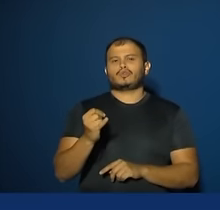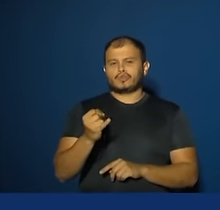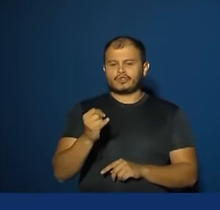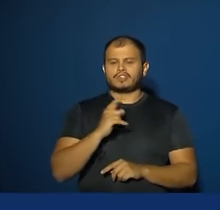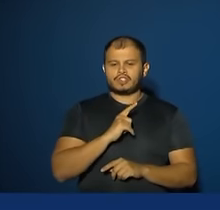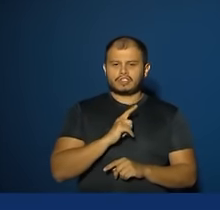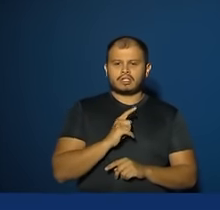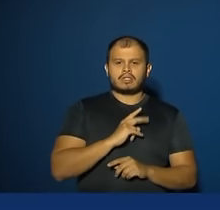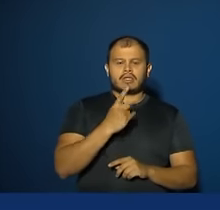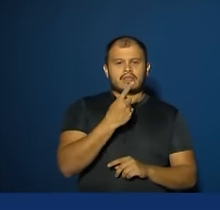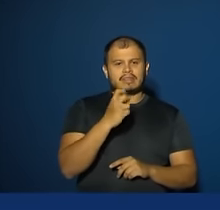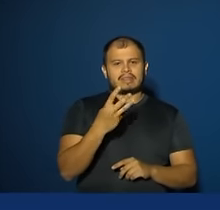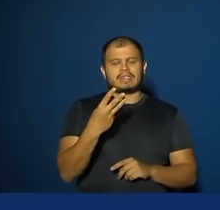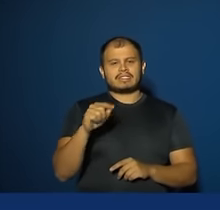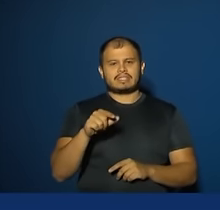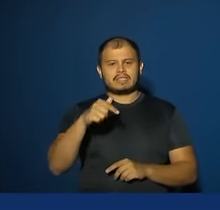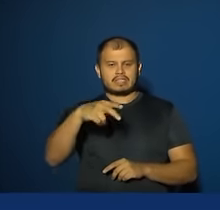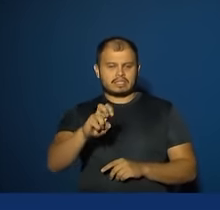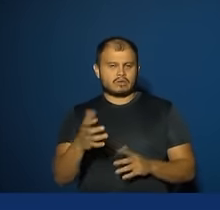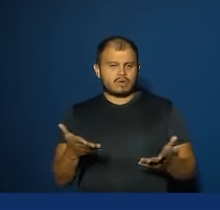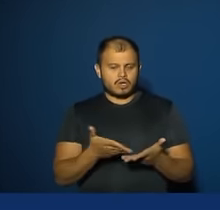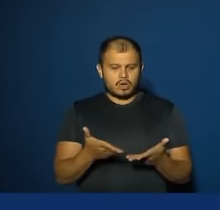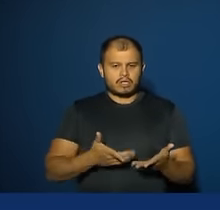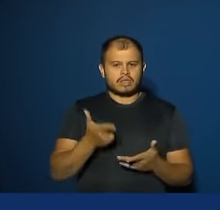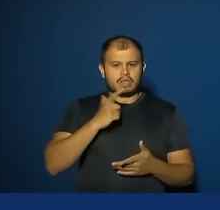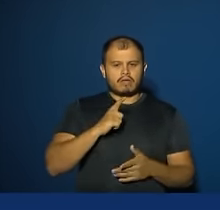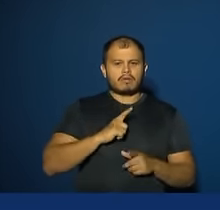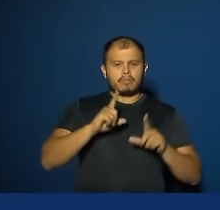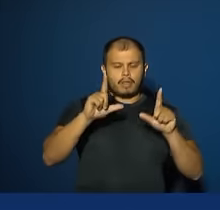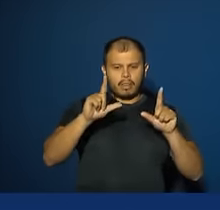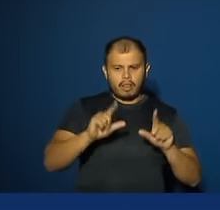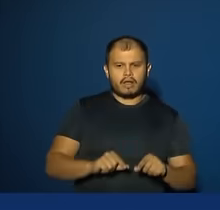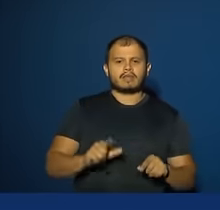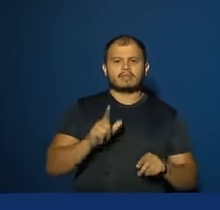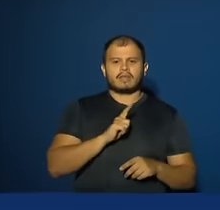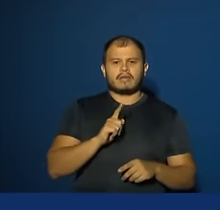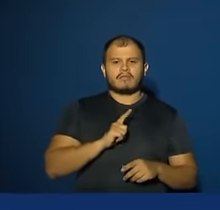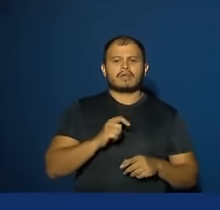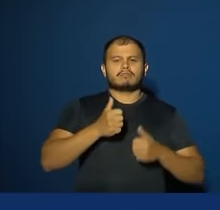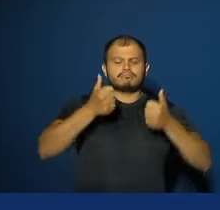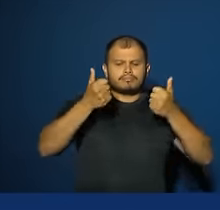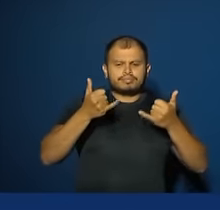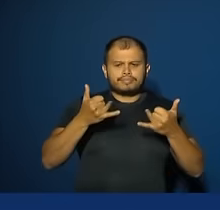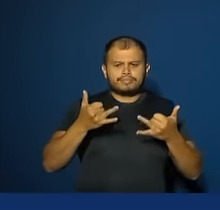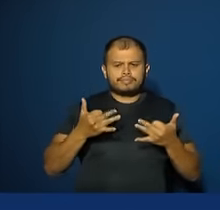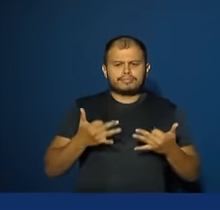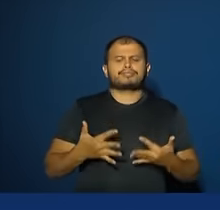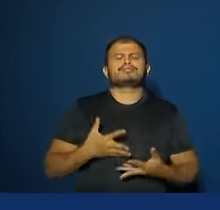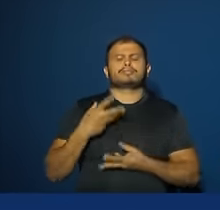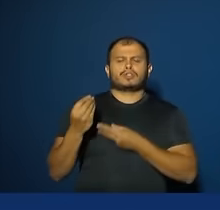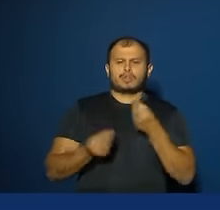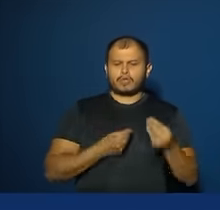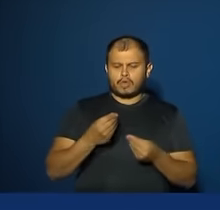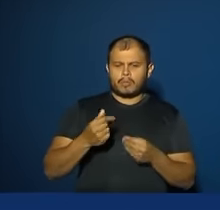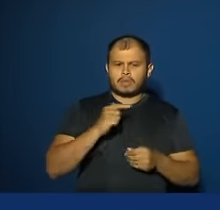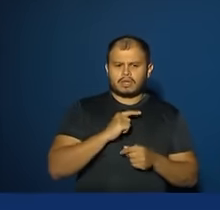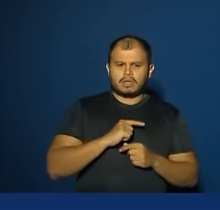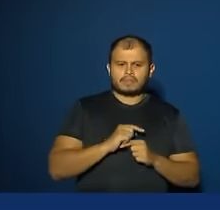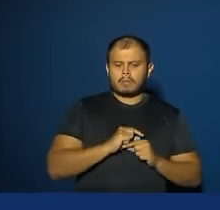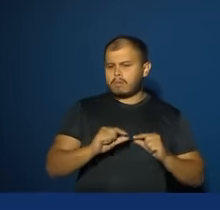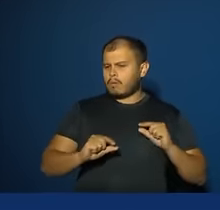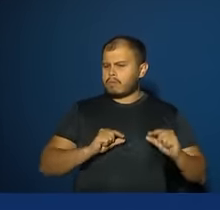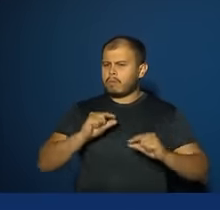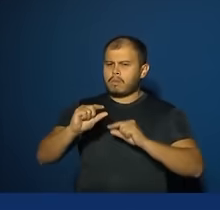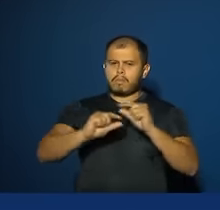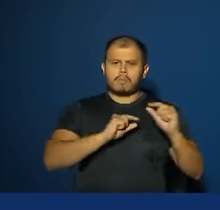para 13,75%, que realmente tirou muita liquidez do sistema, explicou parte, né, desse shift de alocação